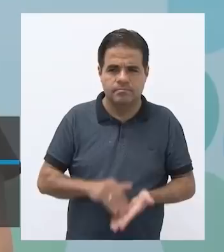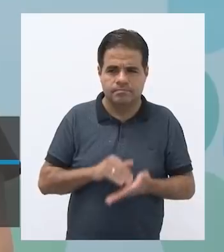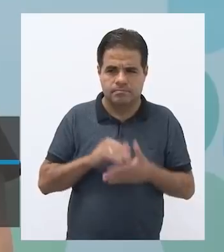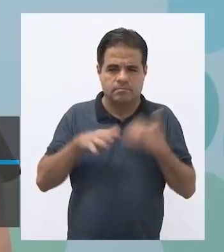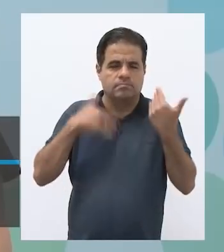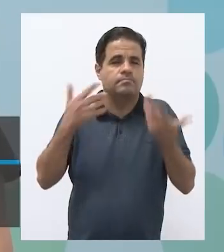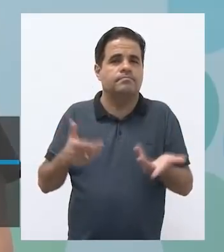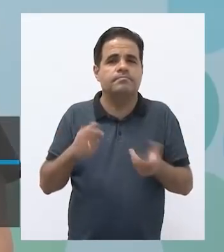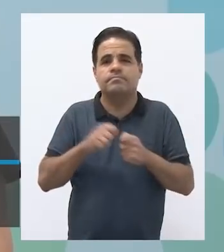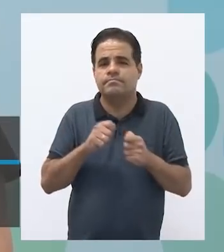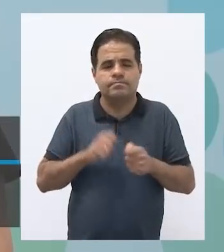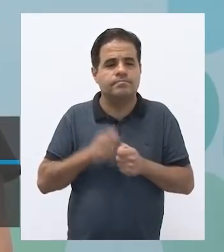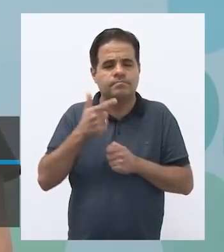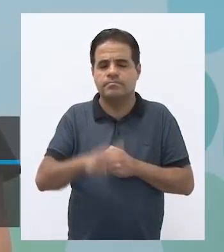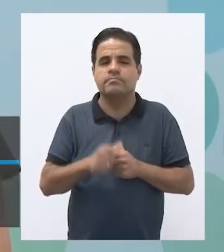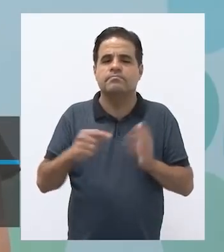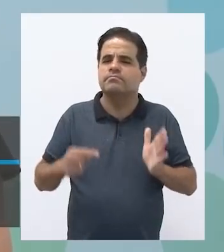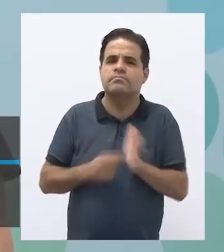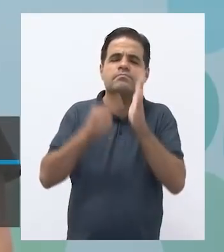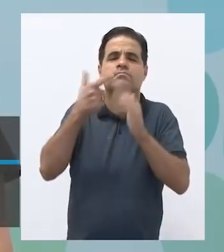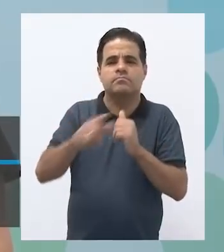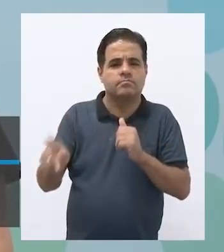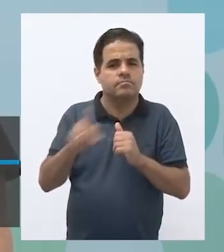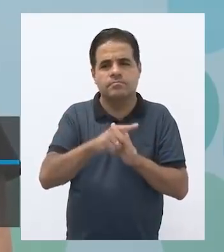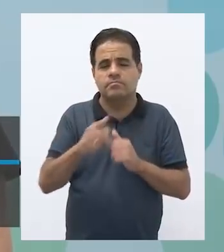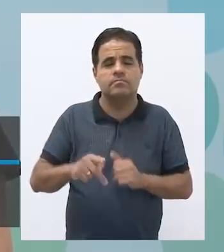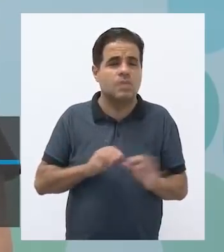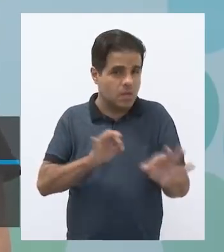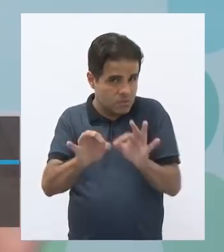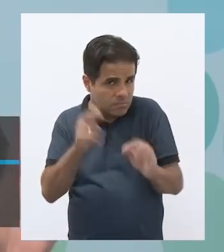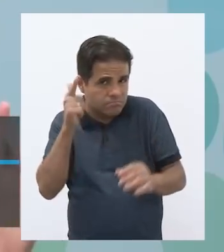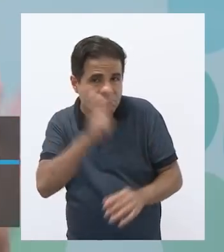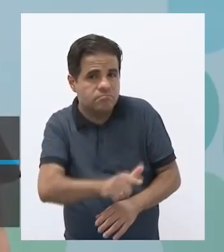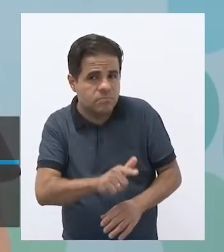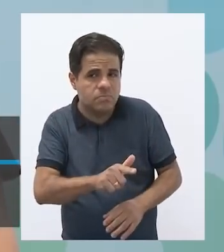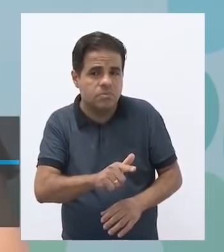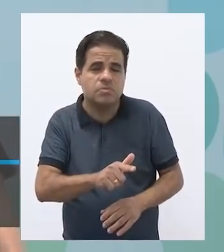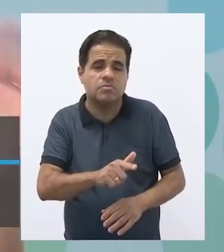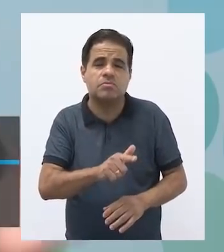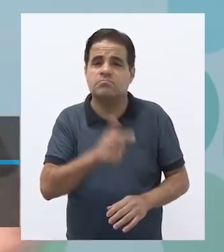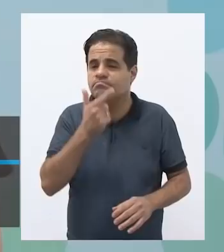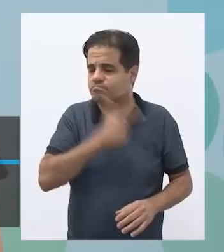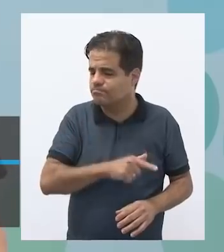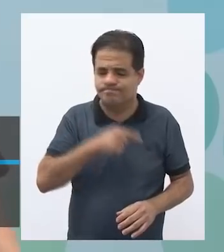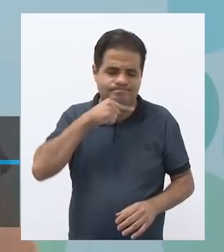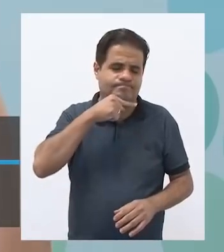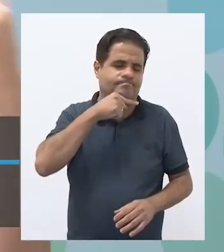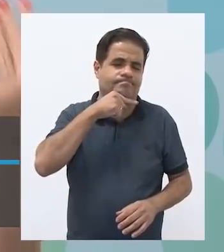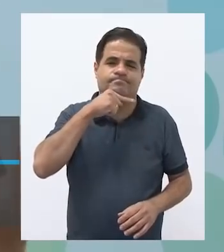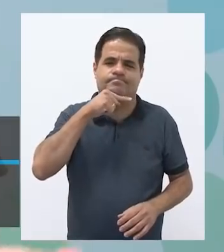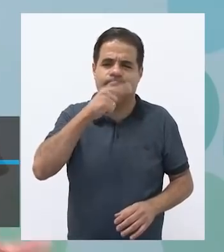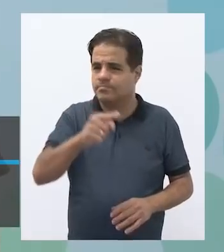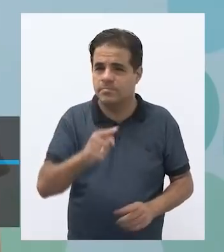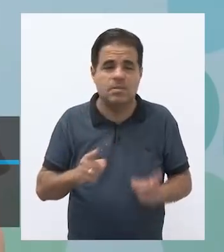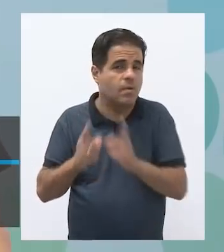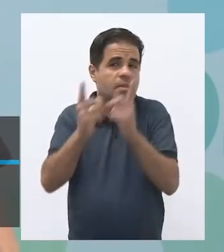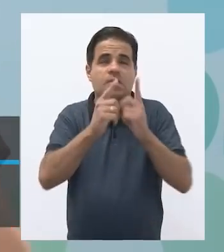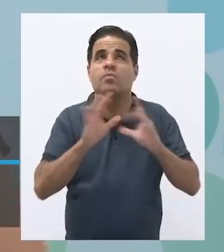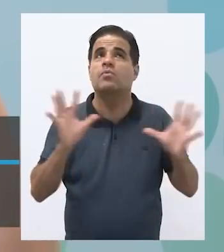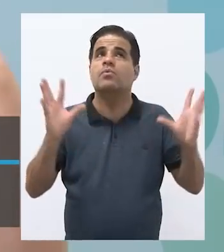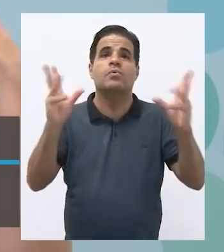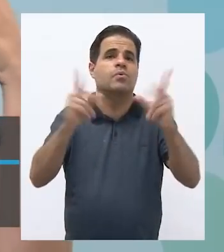também a secretaria fez um outro ponto para professor. Resolveu? Já vou dizer de antemão, não, porque não atendeu todo